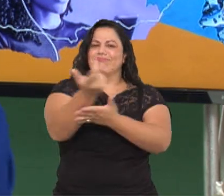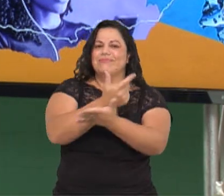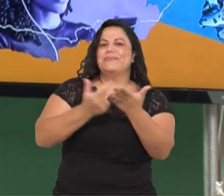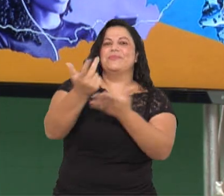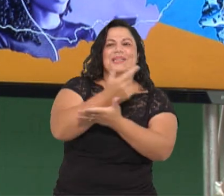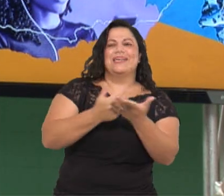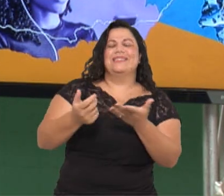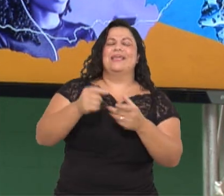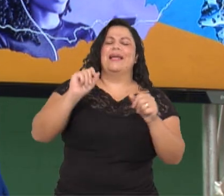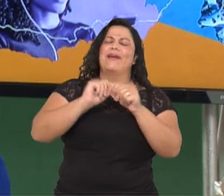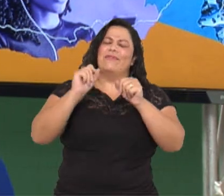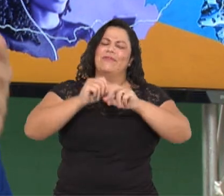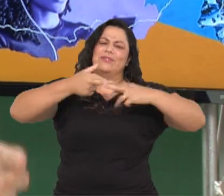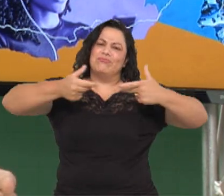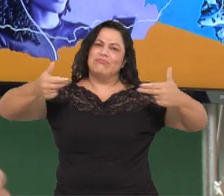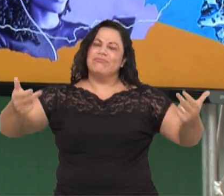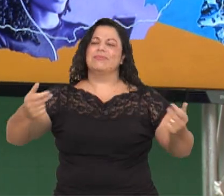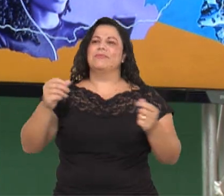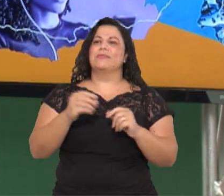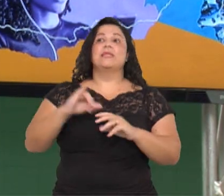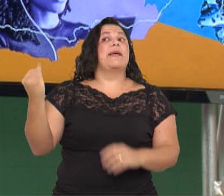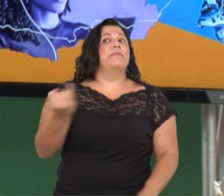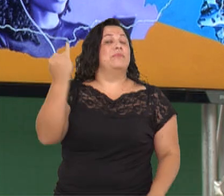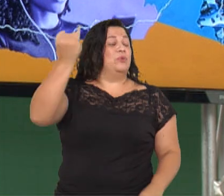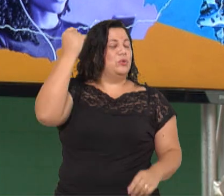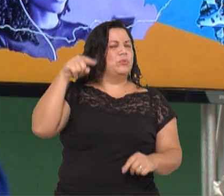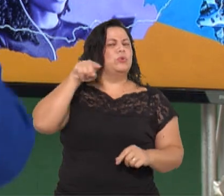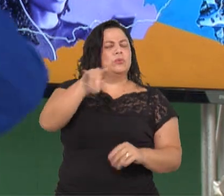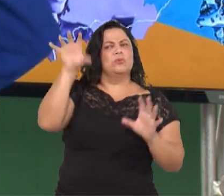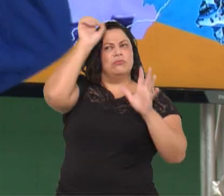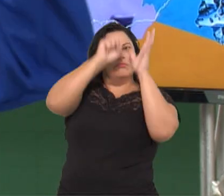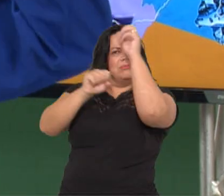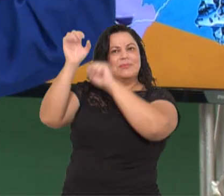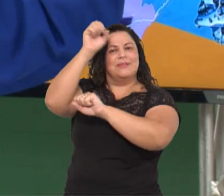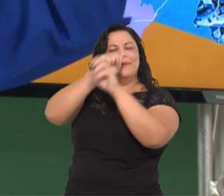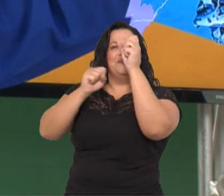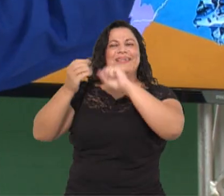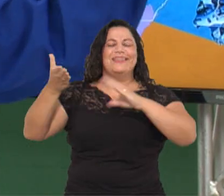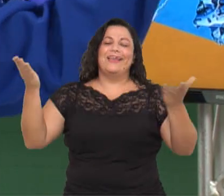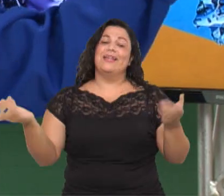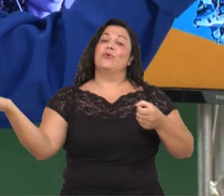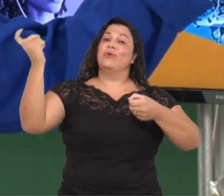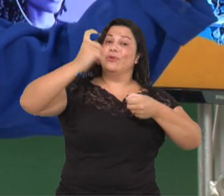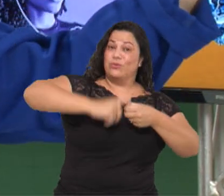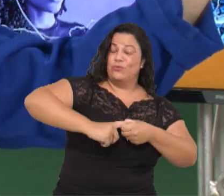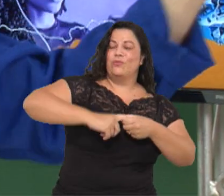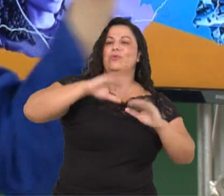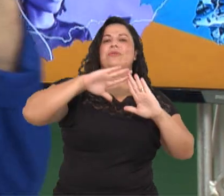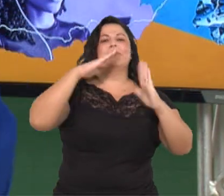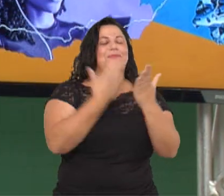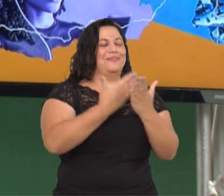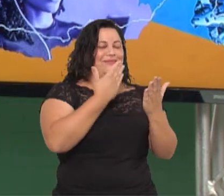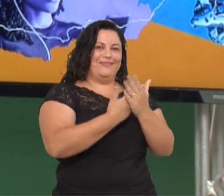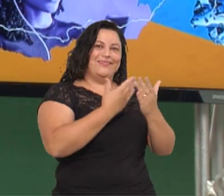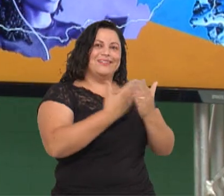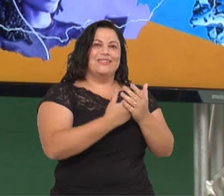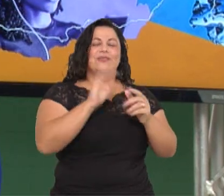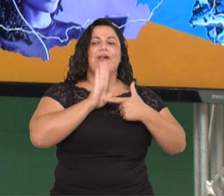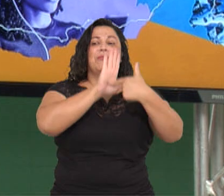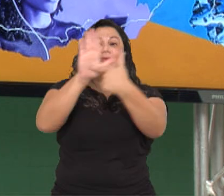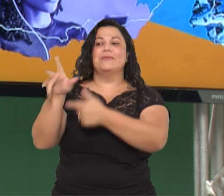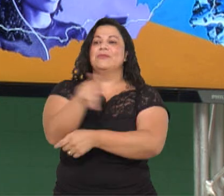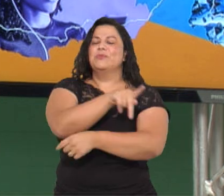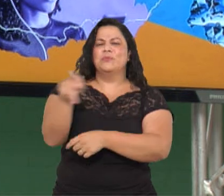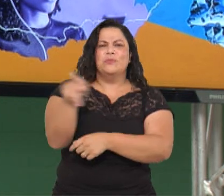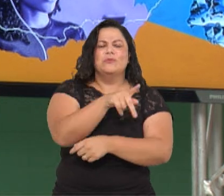desenhar, fazer anotações, que são super importantes para você aprender. E quando voltar lá para a escola, vai mostrar para o seu